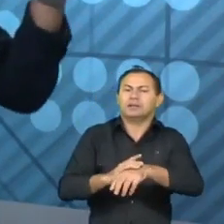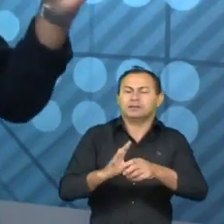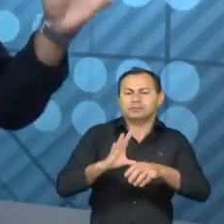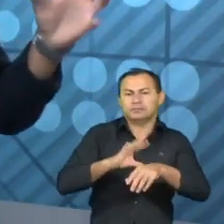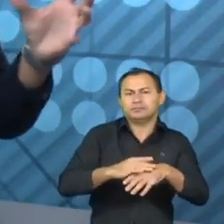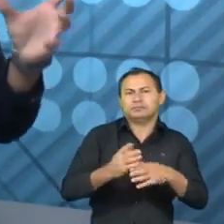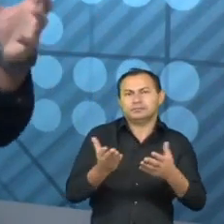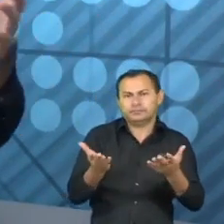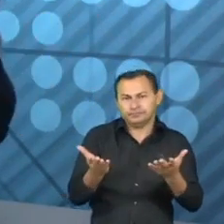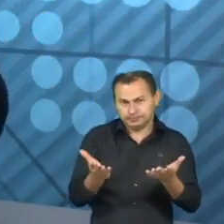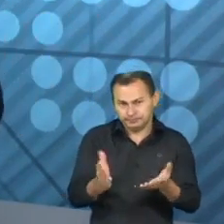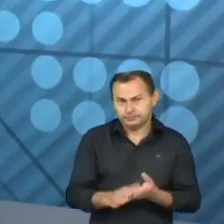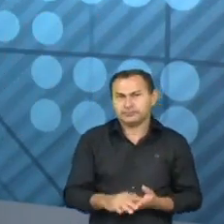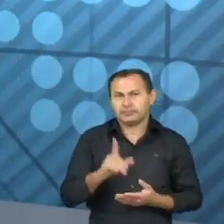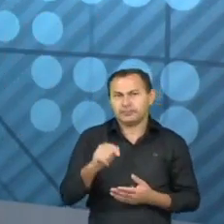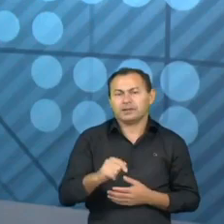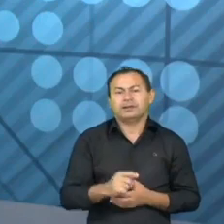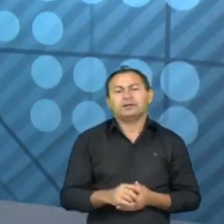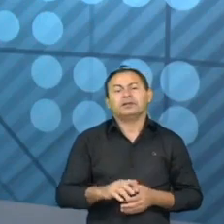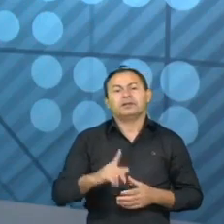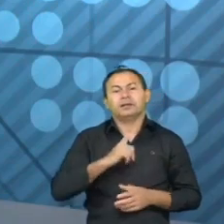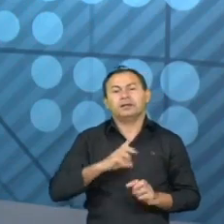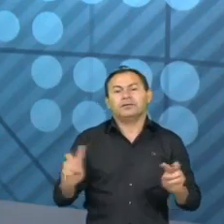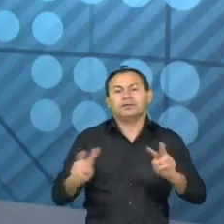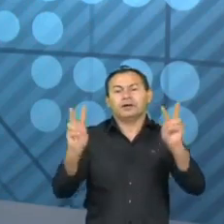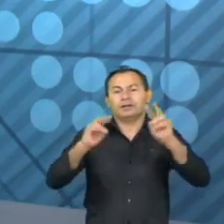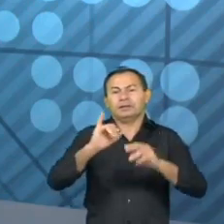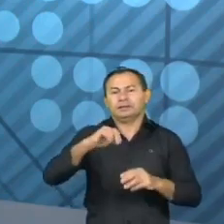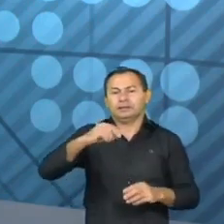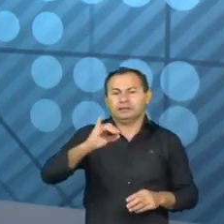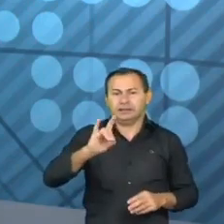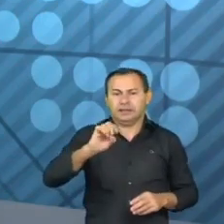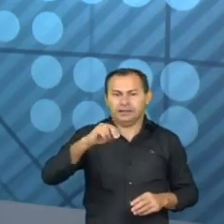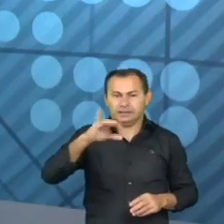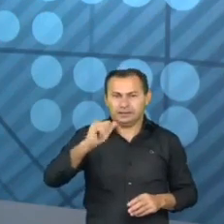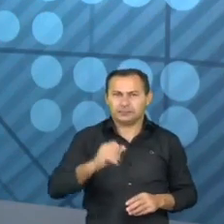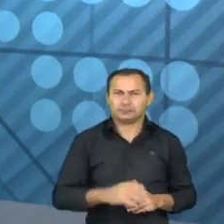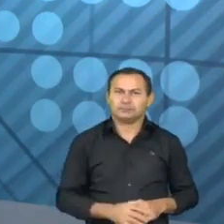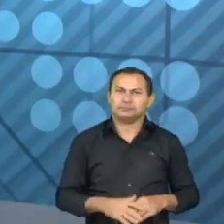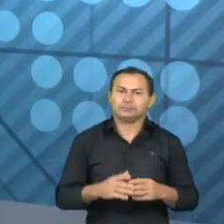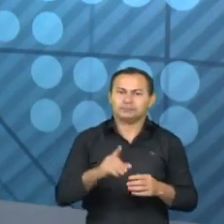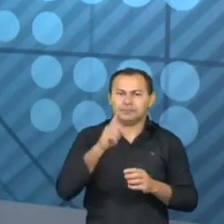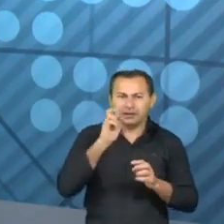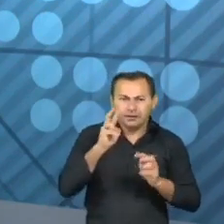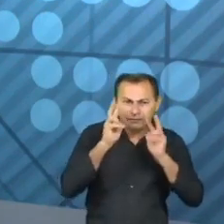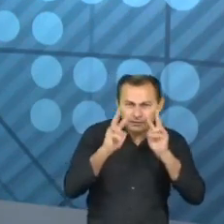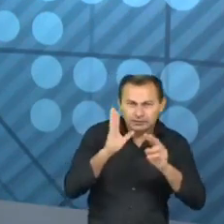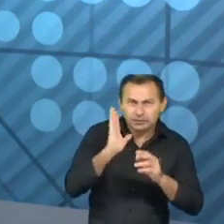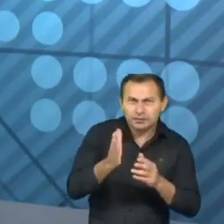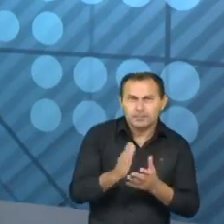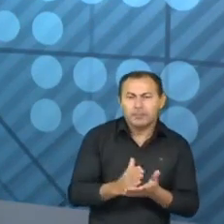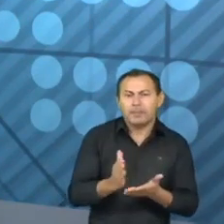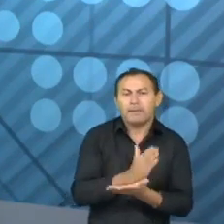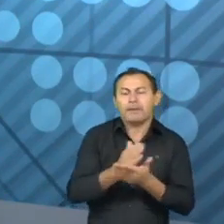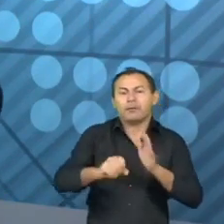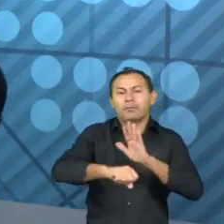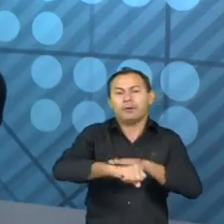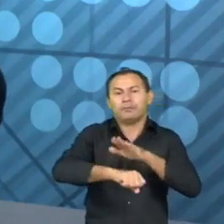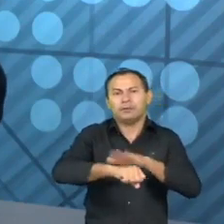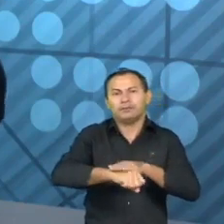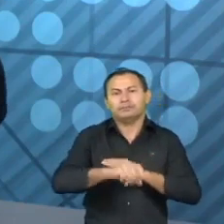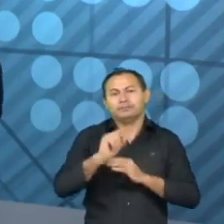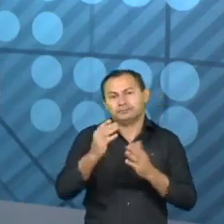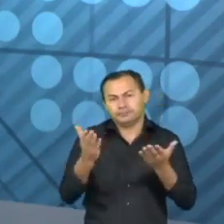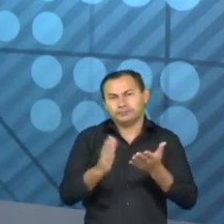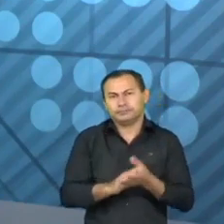infectadas. Então, eu tenho um valor de incidência. Você já deve ter ouvido, né, em algum momento,